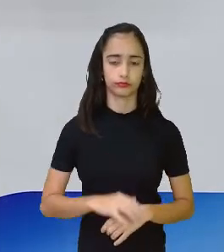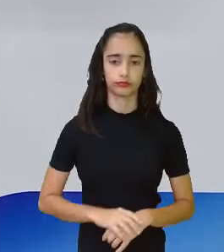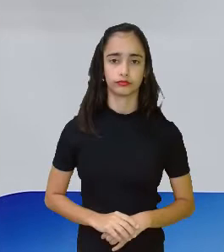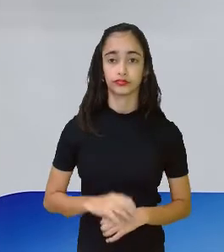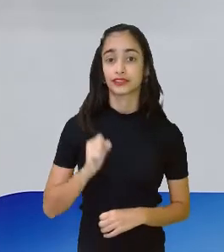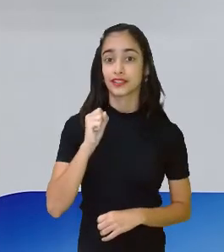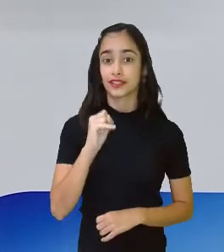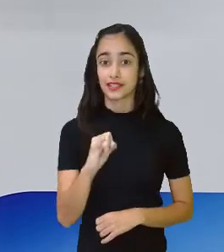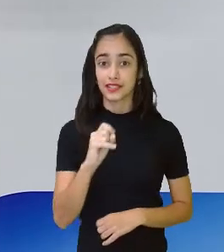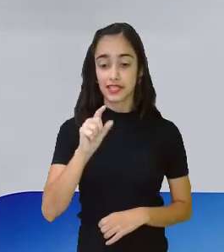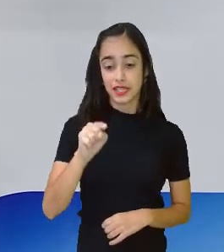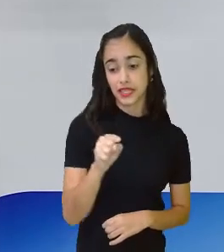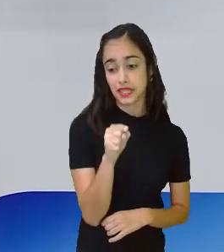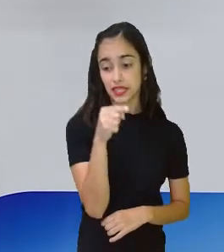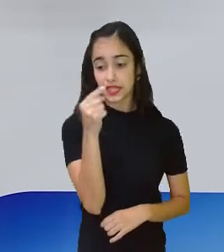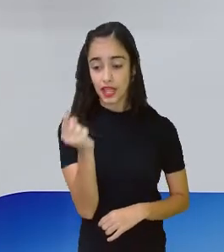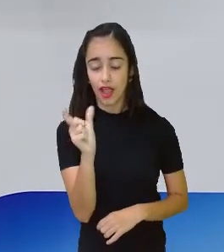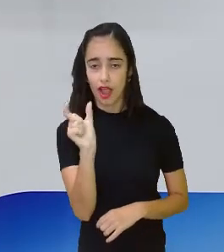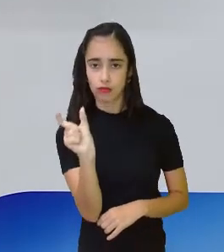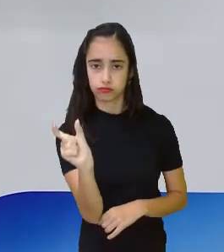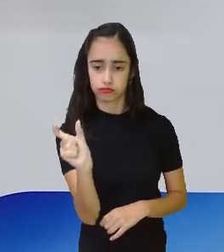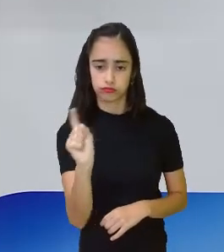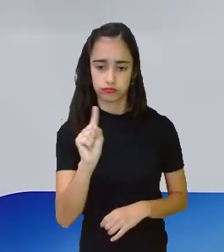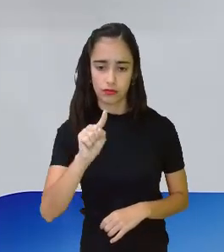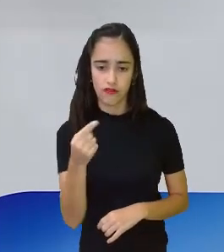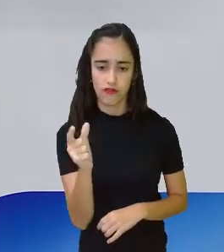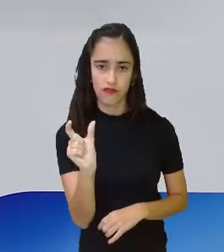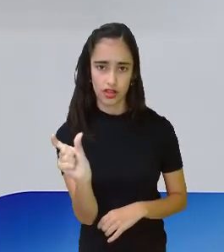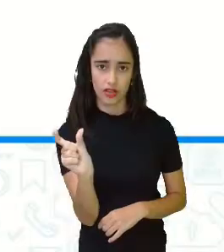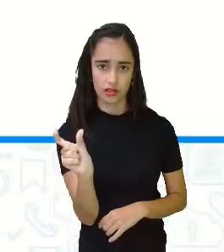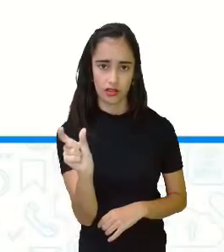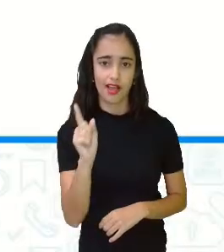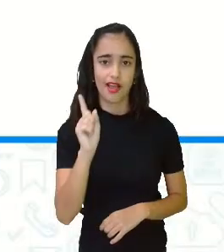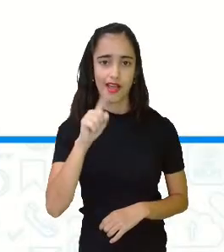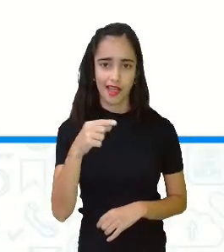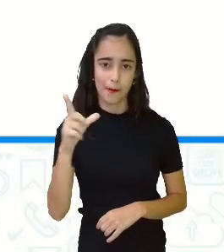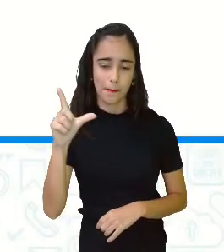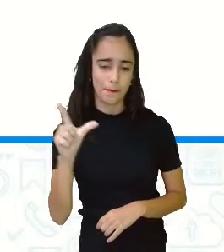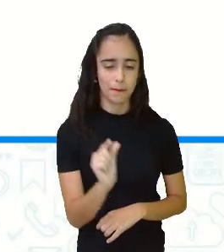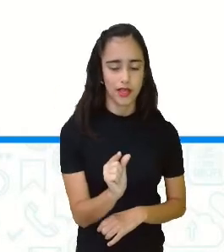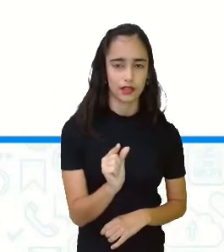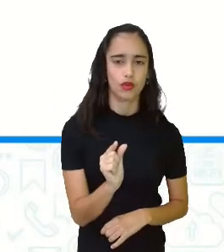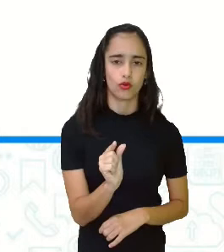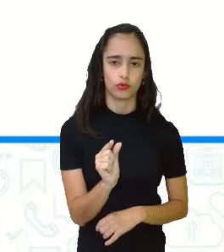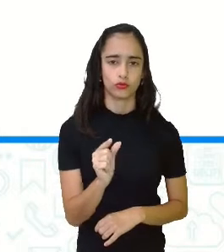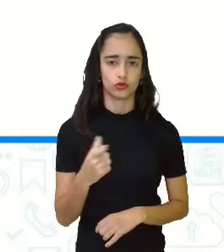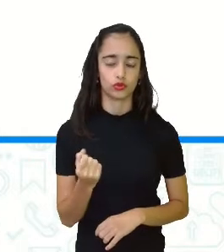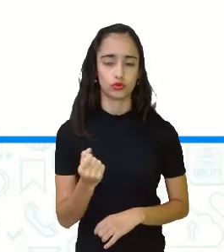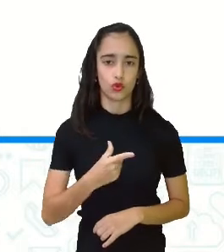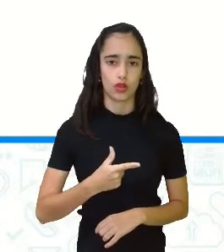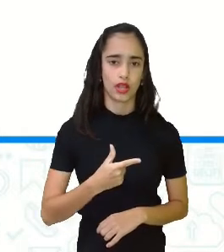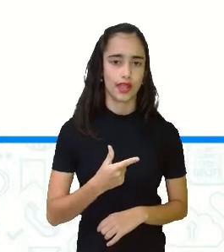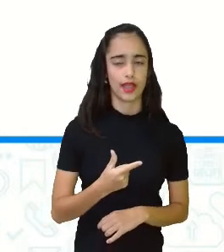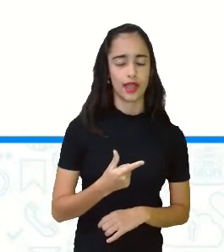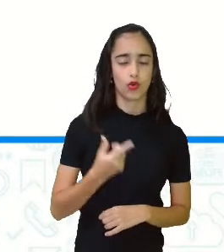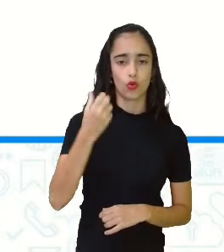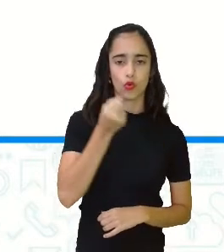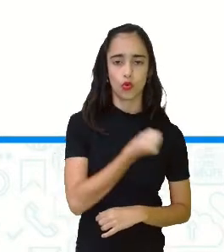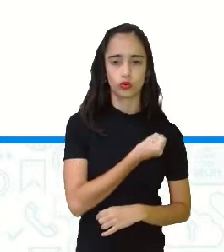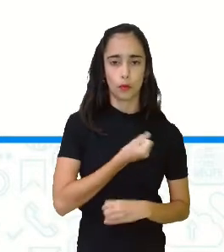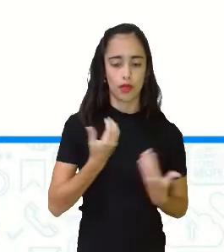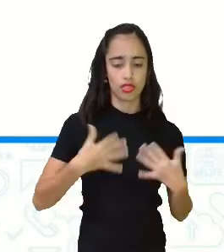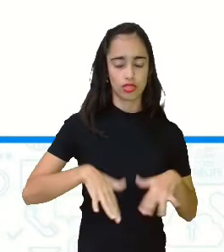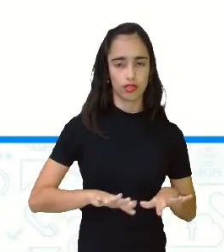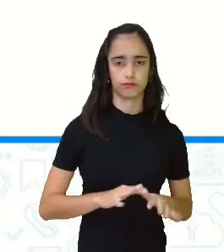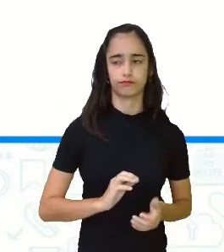ele é menor que o inteiro. Tranquilo? Vamos seguir. No nosso cotidiano, podemos